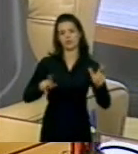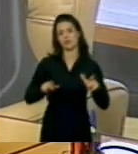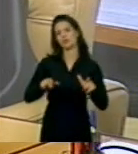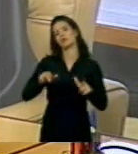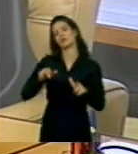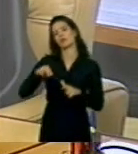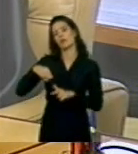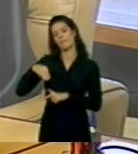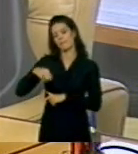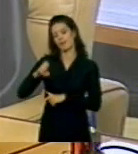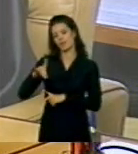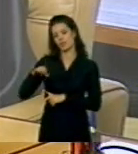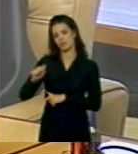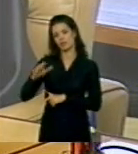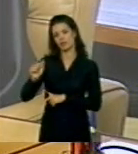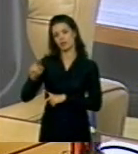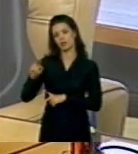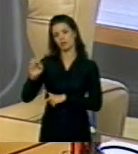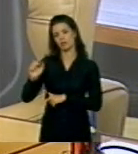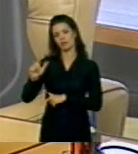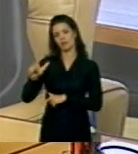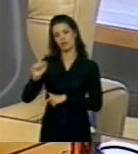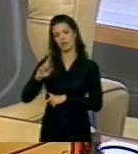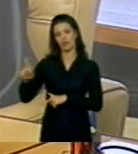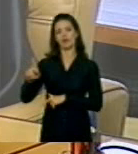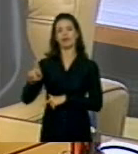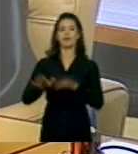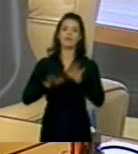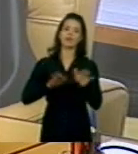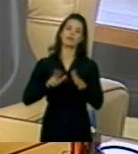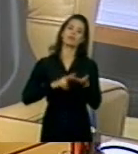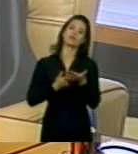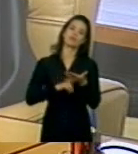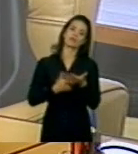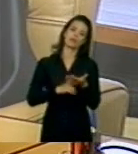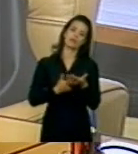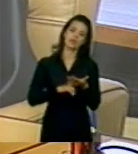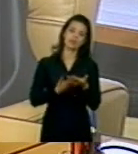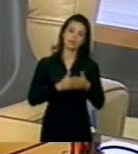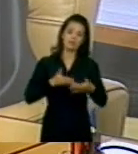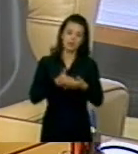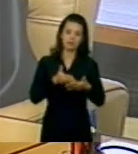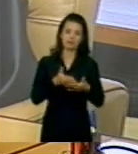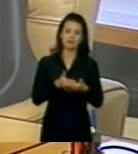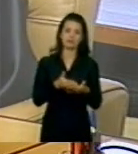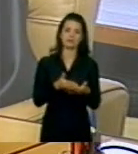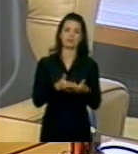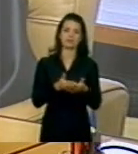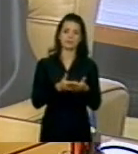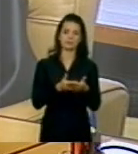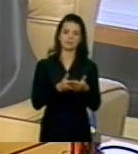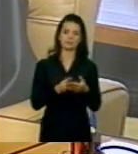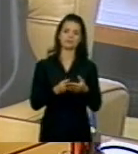penais, o que contrasta com a necessária interpretação restritiva que se deve dar em razão do